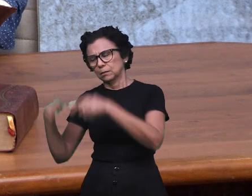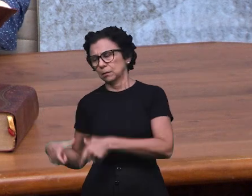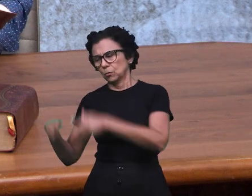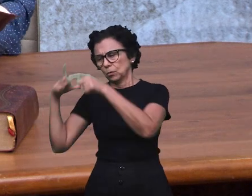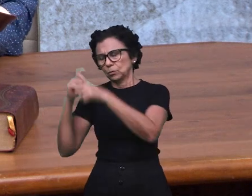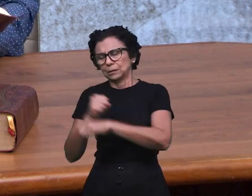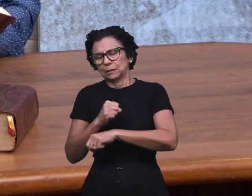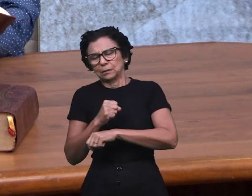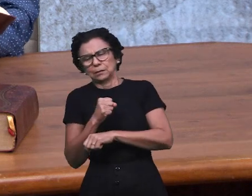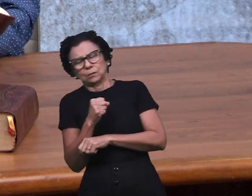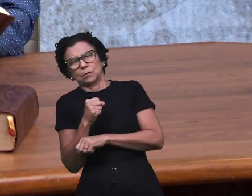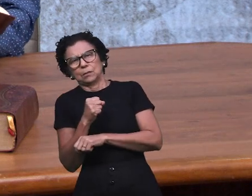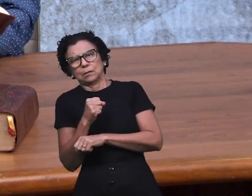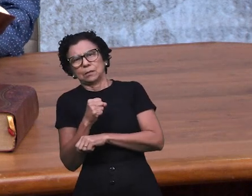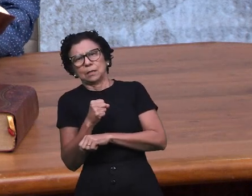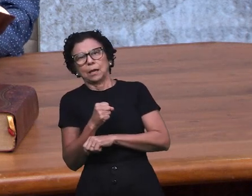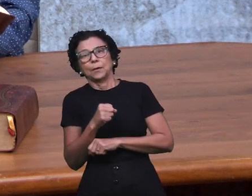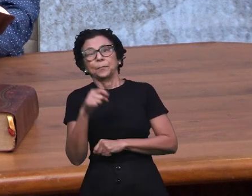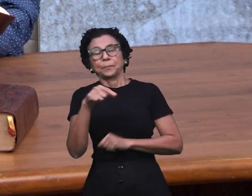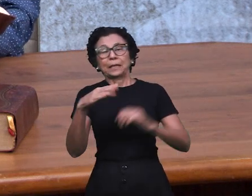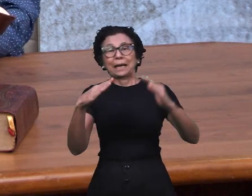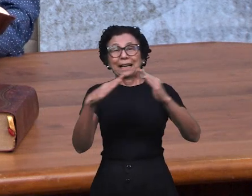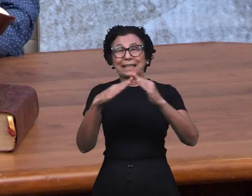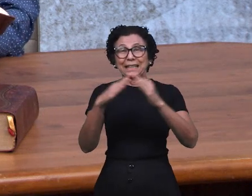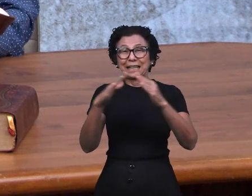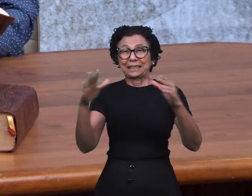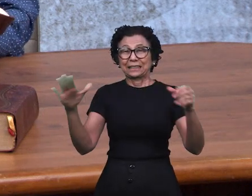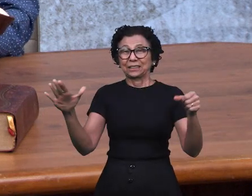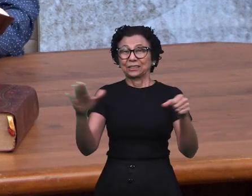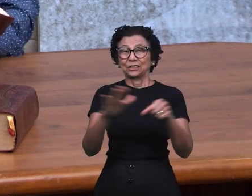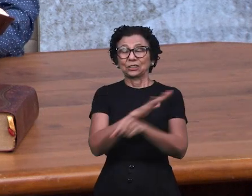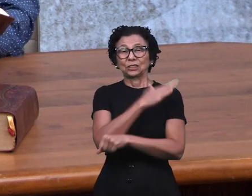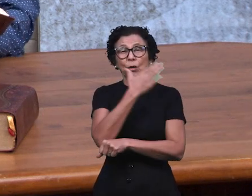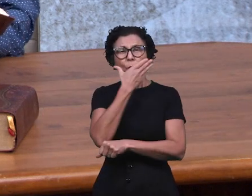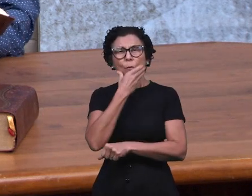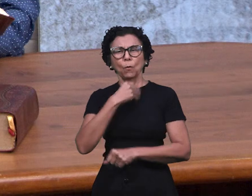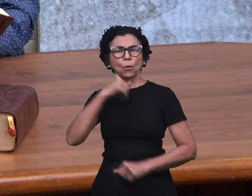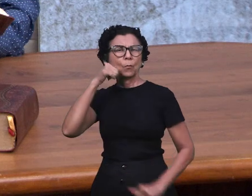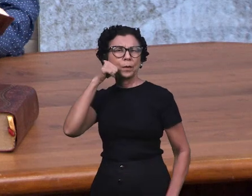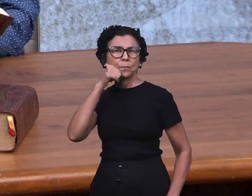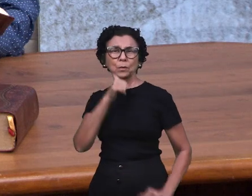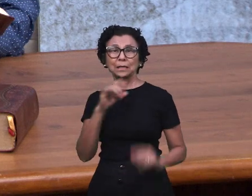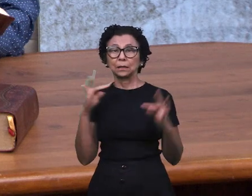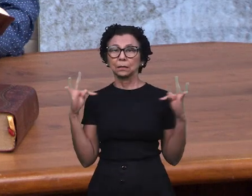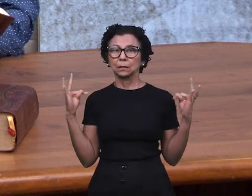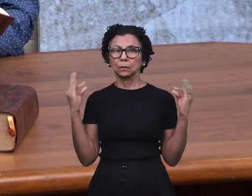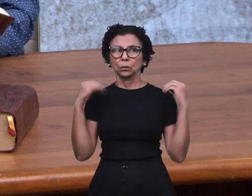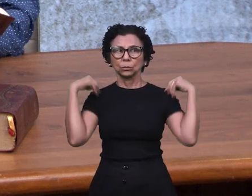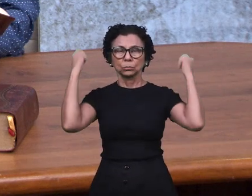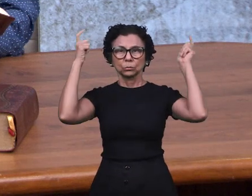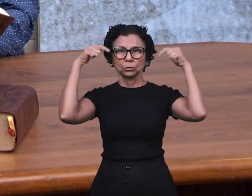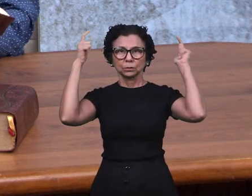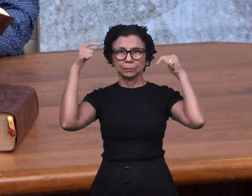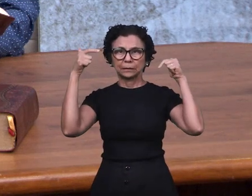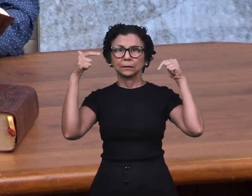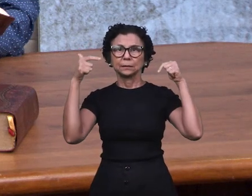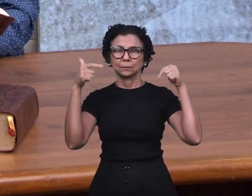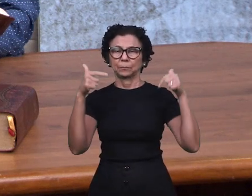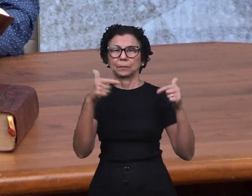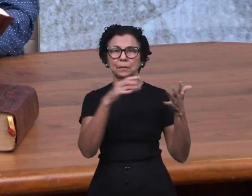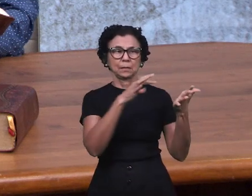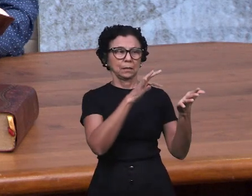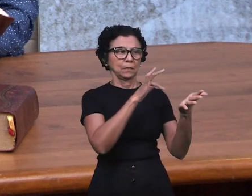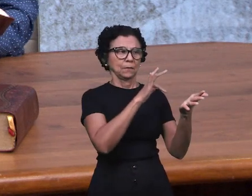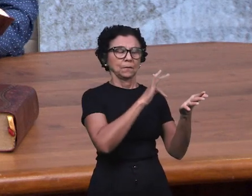casa cheia de homens e mulheres, e também ali estavam todos os príncipes dos filisteus.